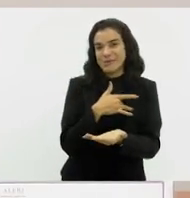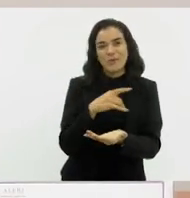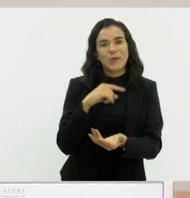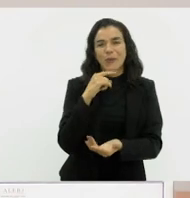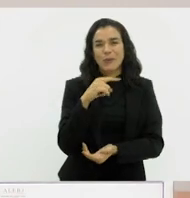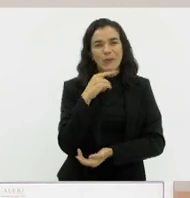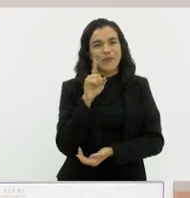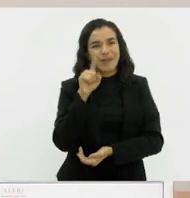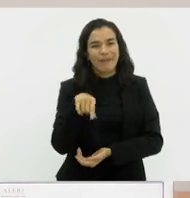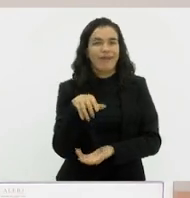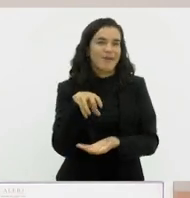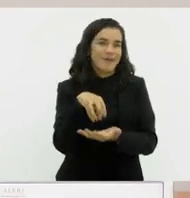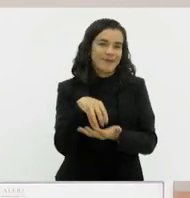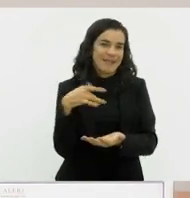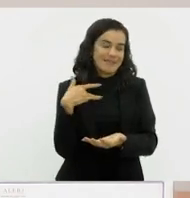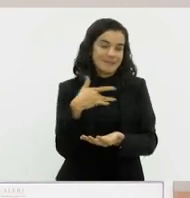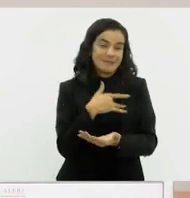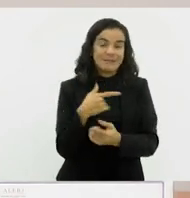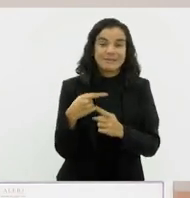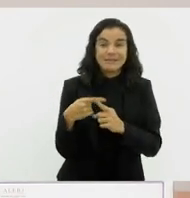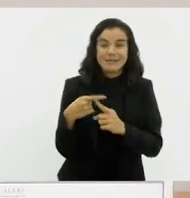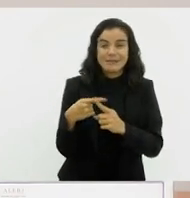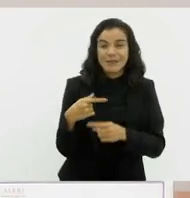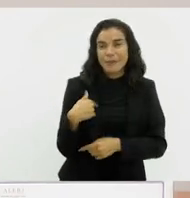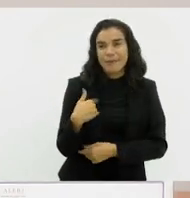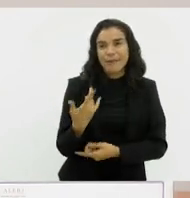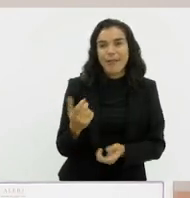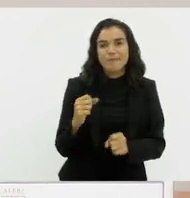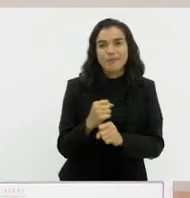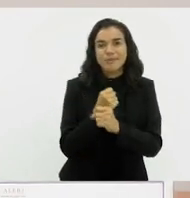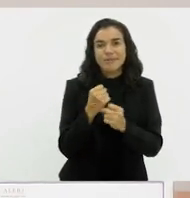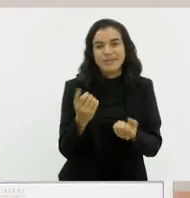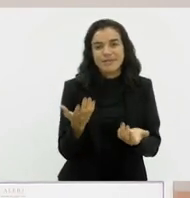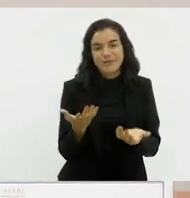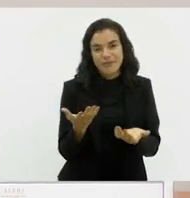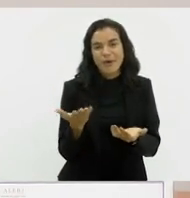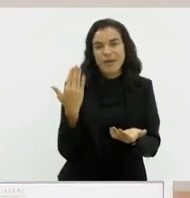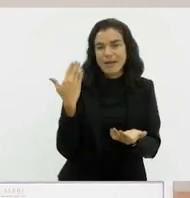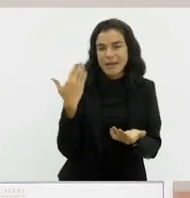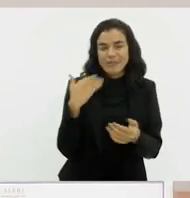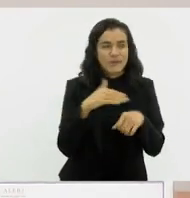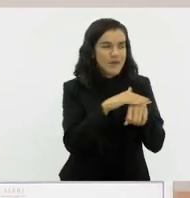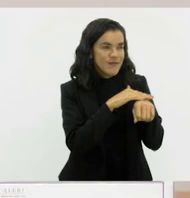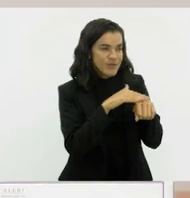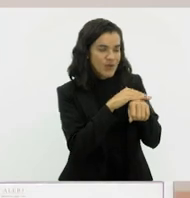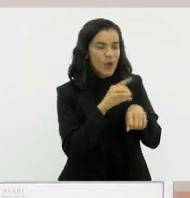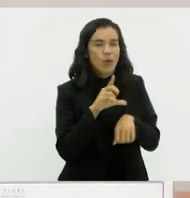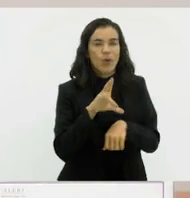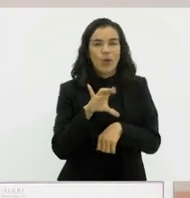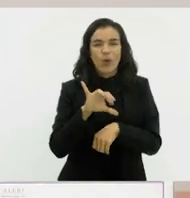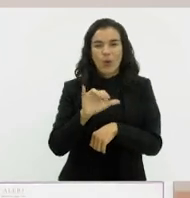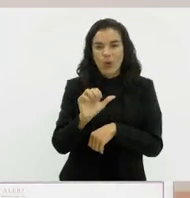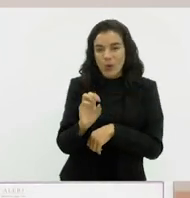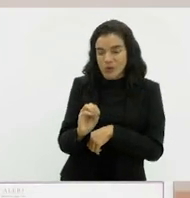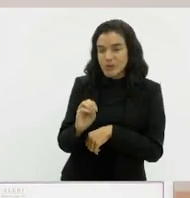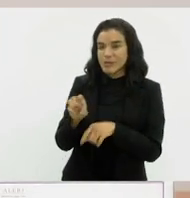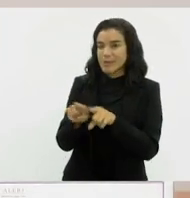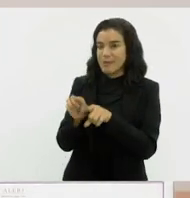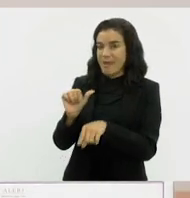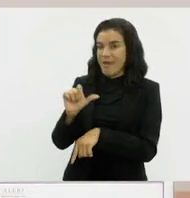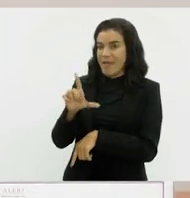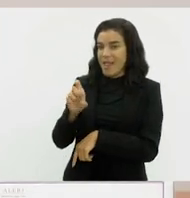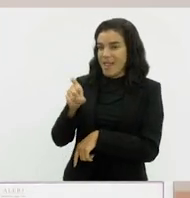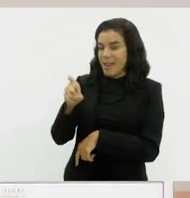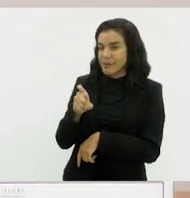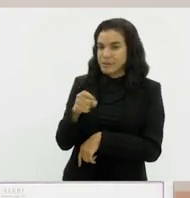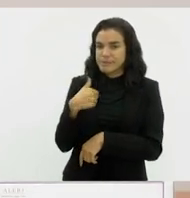um equipamento de saúde, porque a gente não pode dizer, né? A gente já teve a oportunidade de conversar com o Lúcio, com o Alex, que está aqui também. Eu não